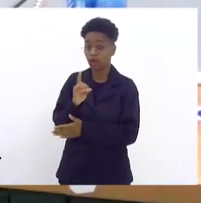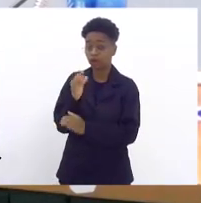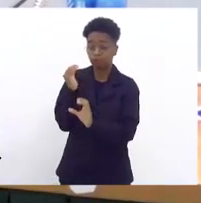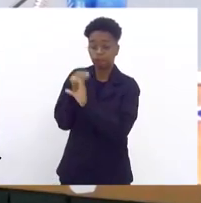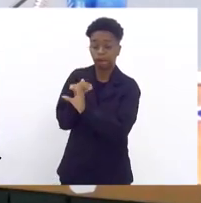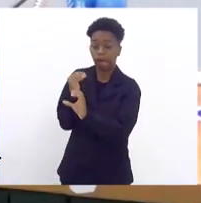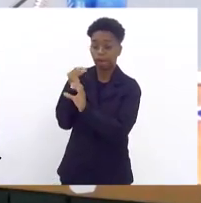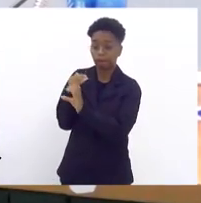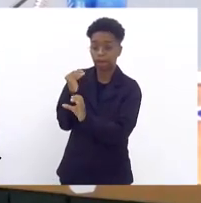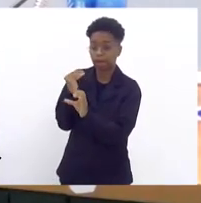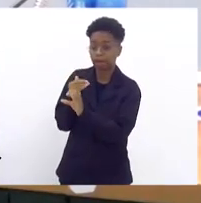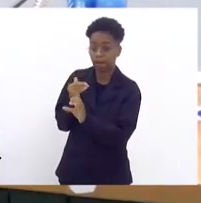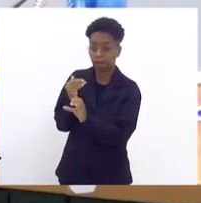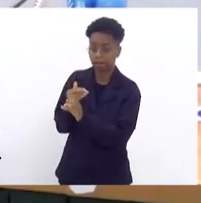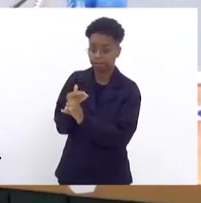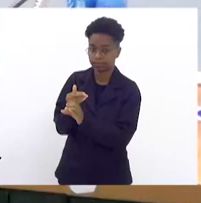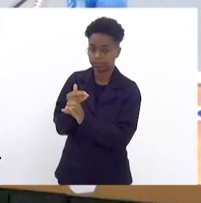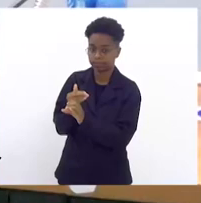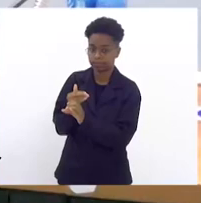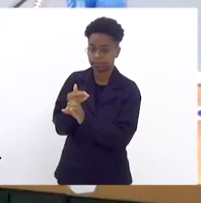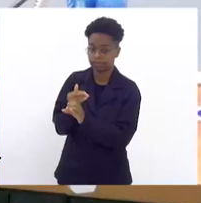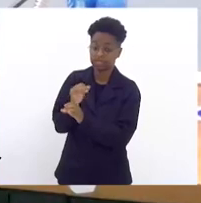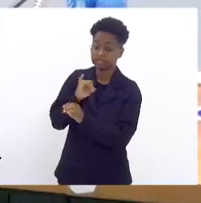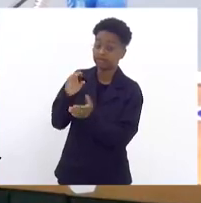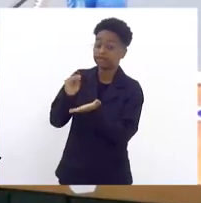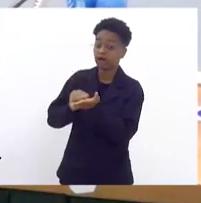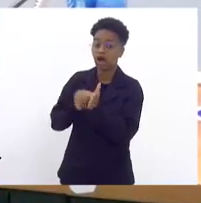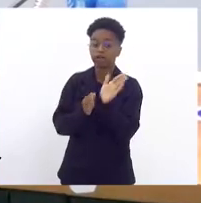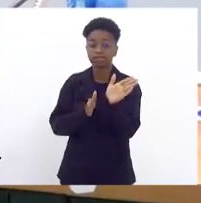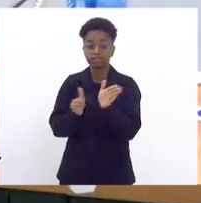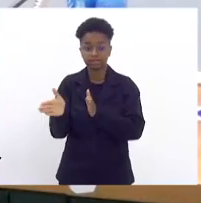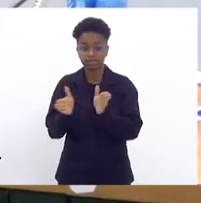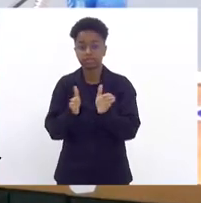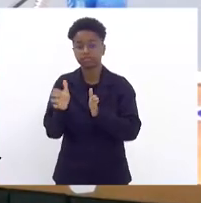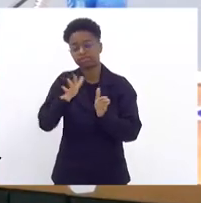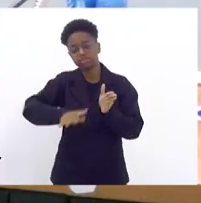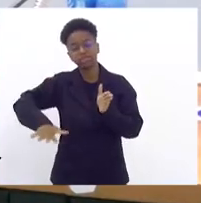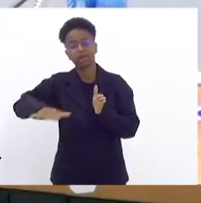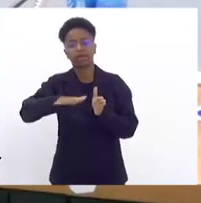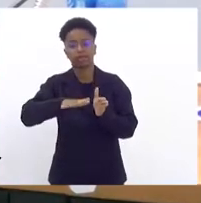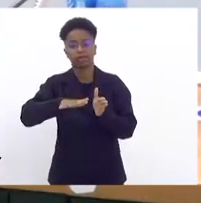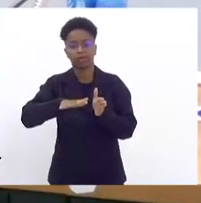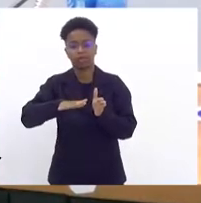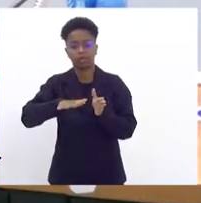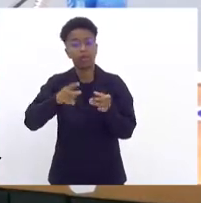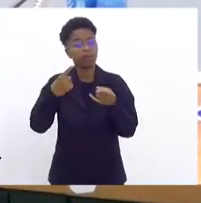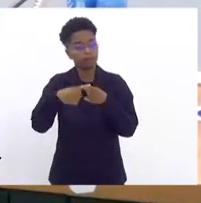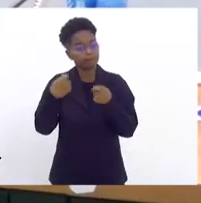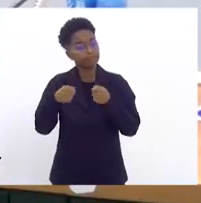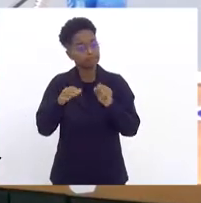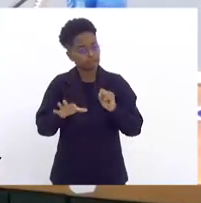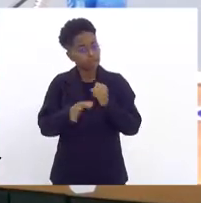comunicação alguma falta de acessibilidade de um modo geral que isso deve ser garantido que bom